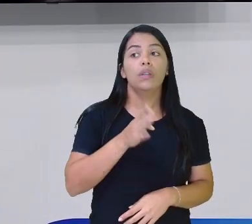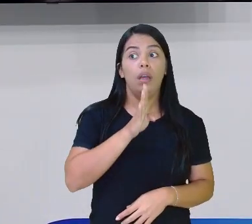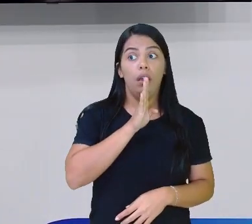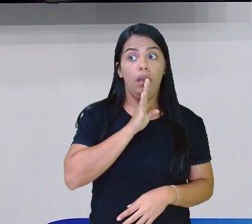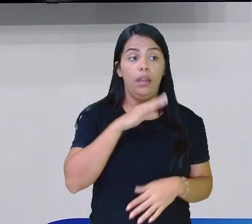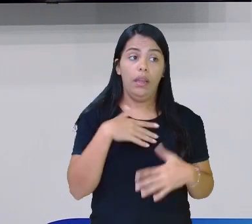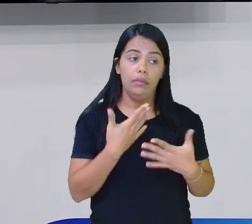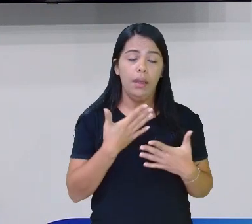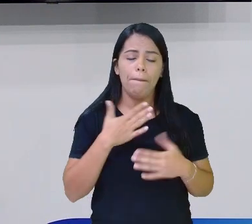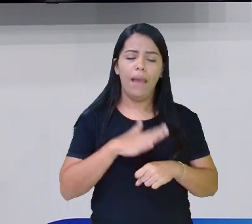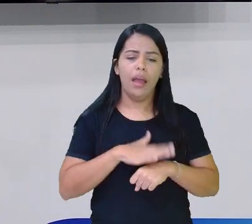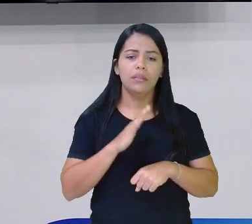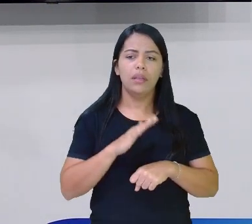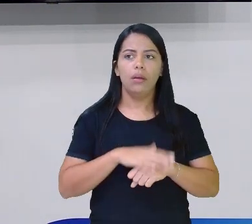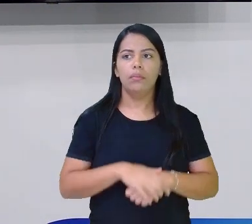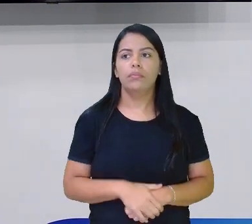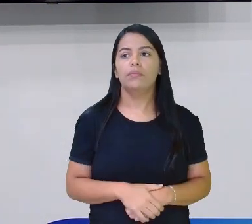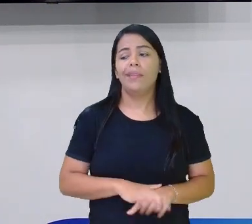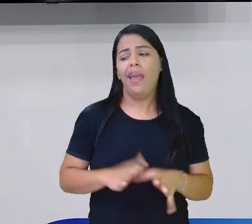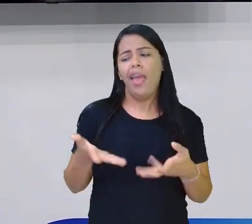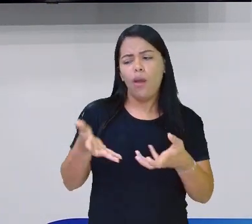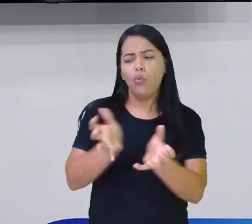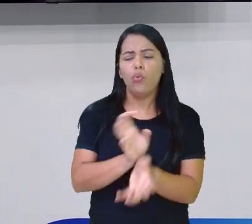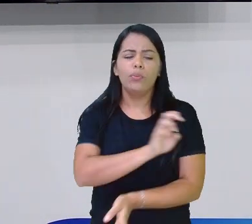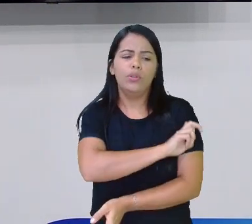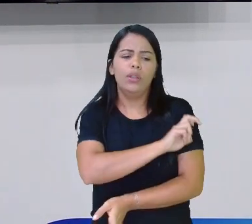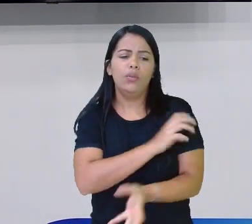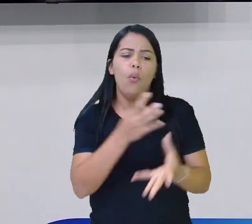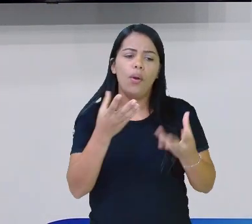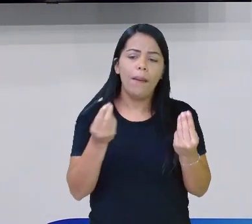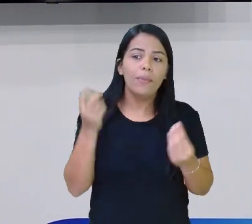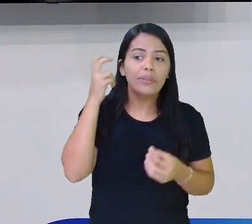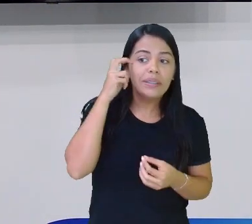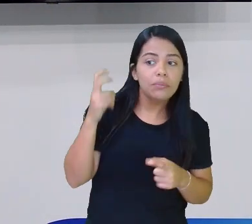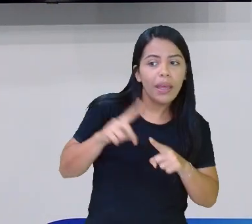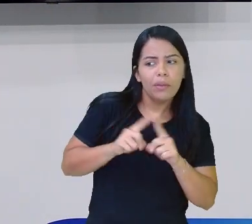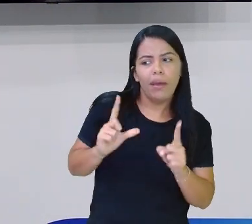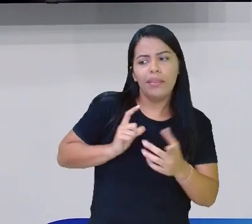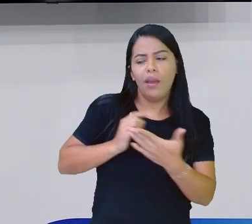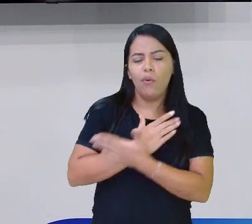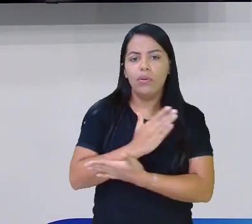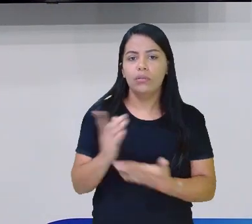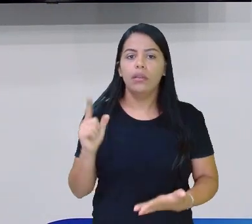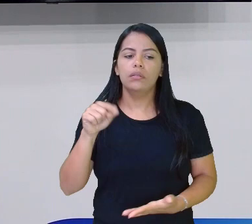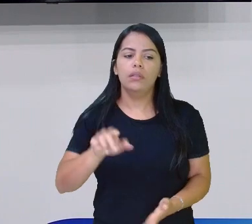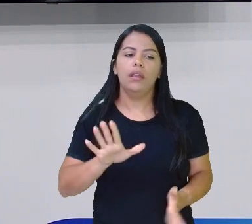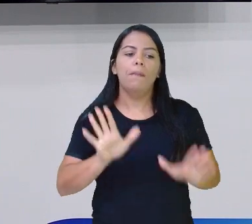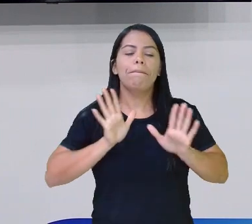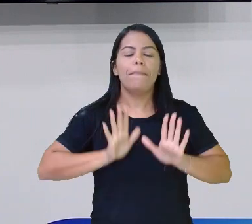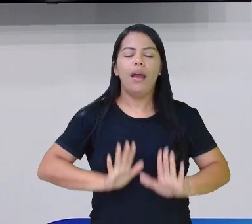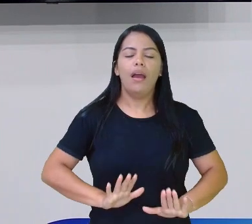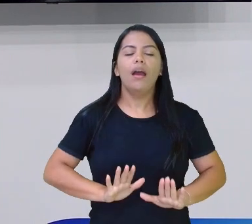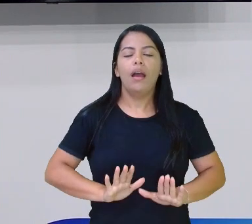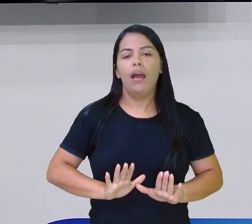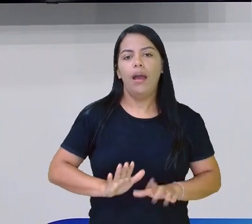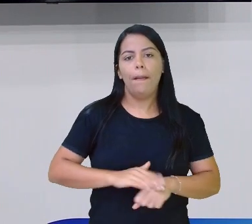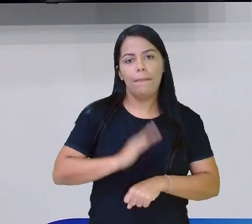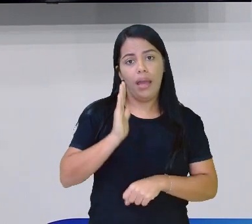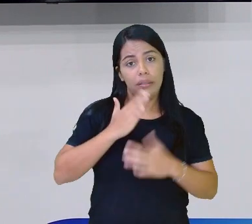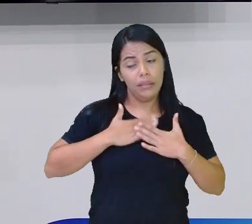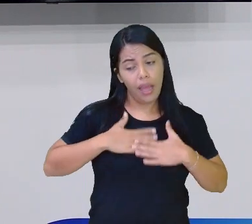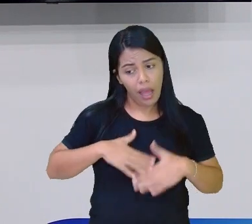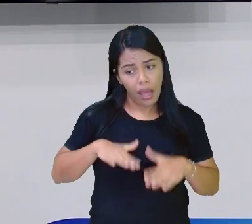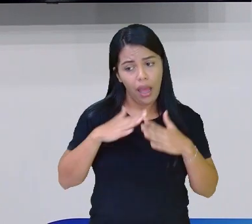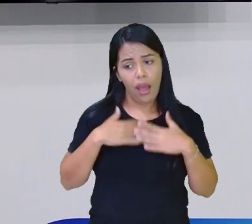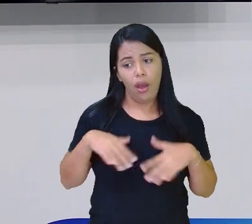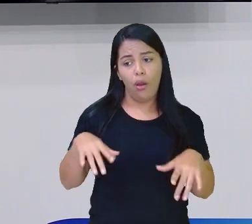quinto ano, ele é muito esperto. Tem aula que eles participam bastante e tem aula que eles ficam caladinhos, só aprendendo, que quando for a próxima aula com o mesmo tema,